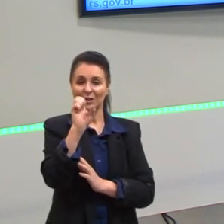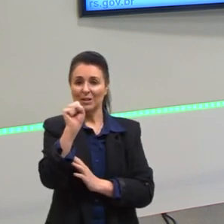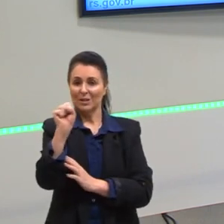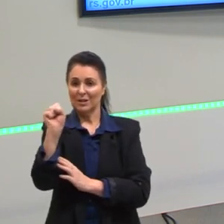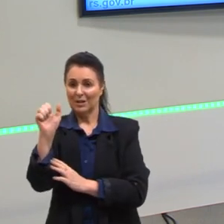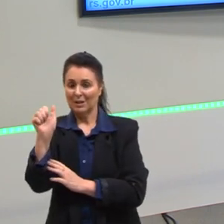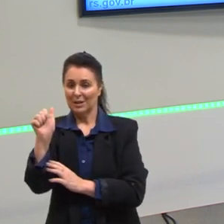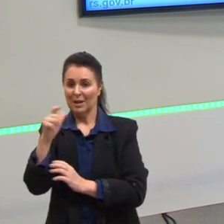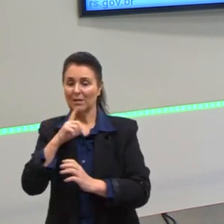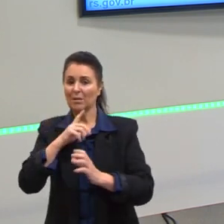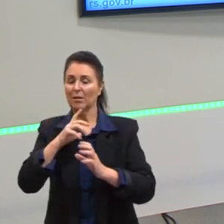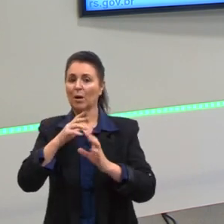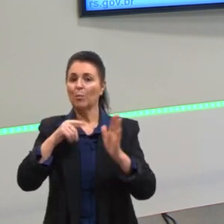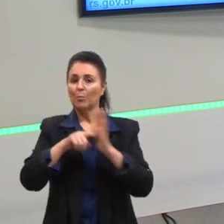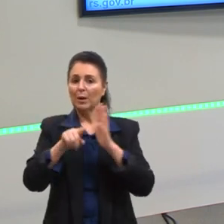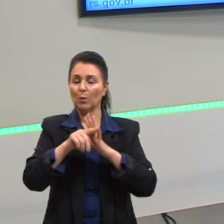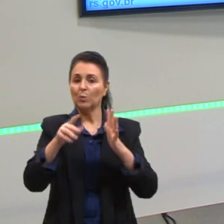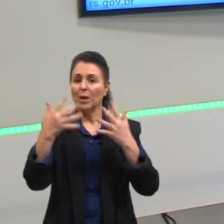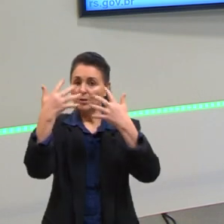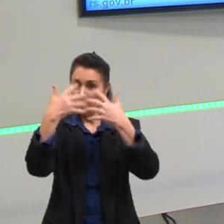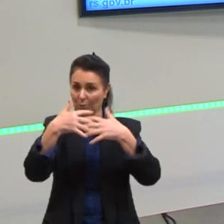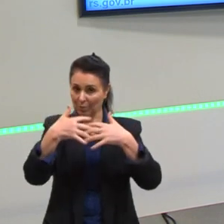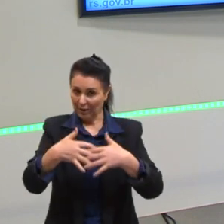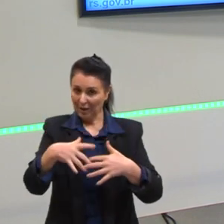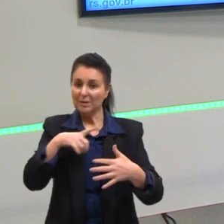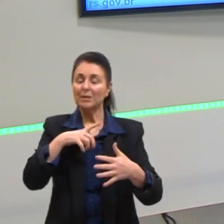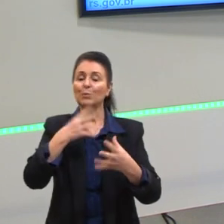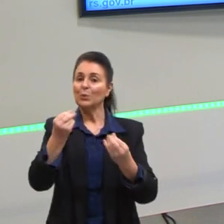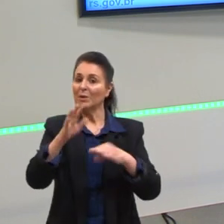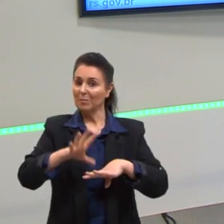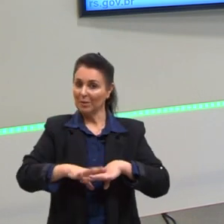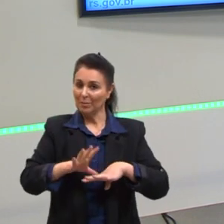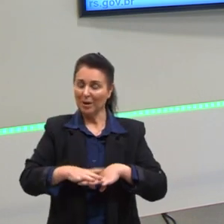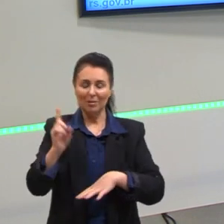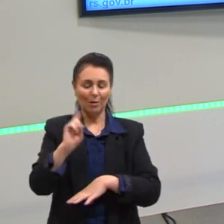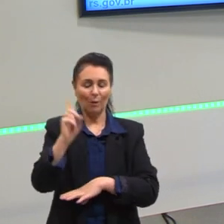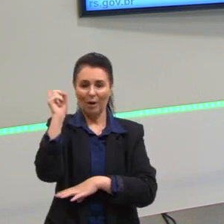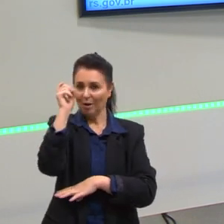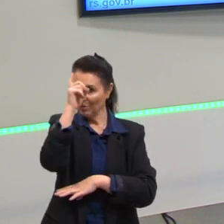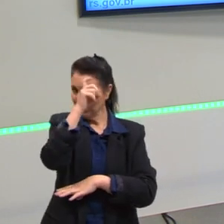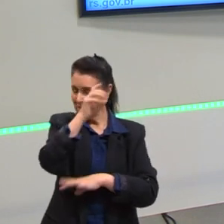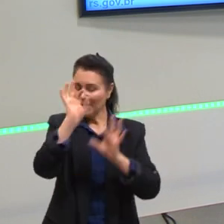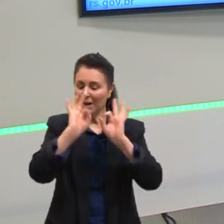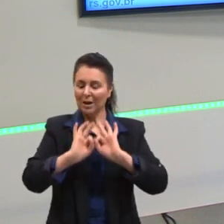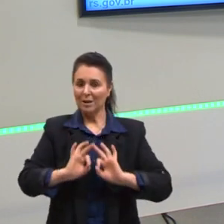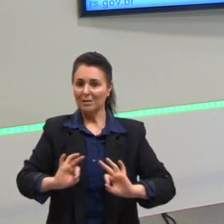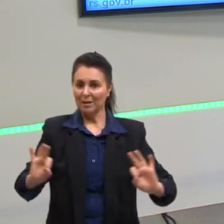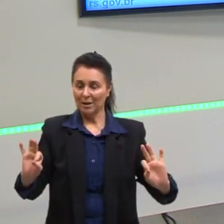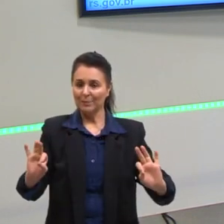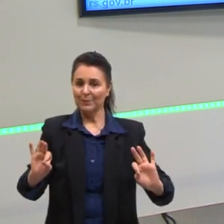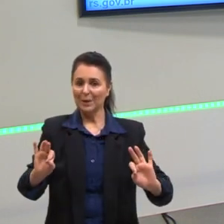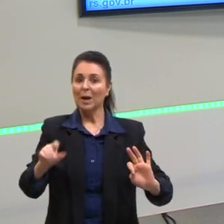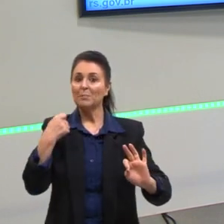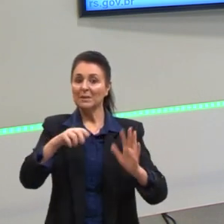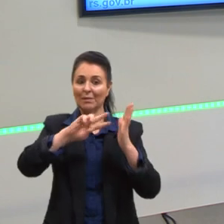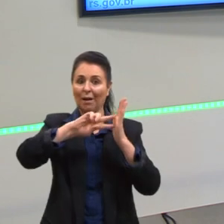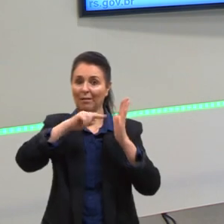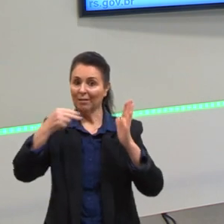mais complexas por terem muita matemática mas elas não são difíceis são operações simples basta